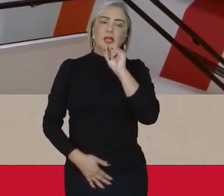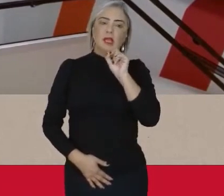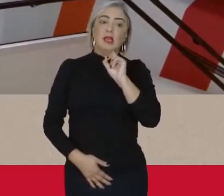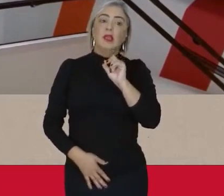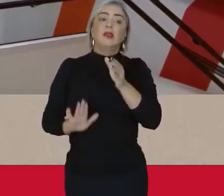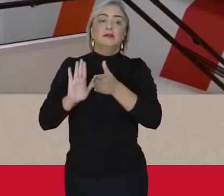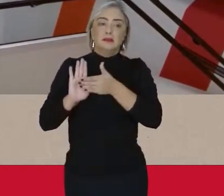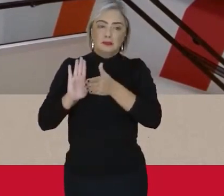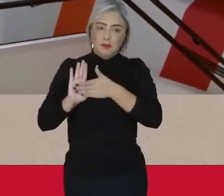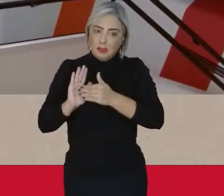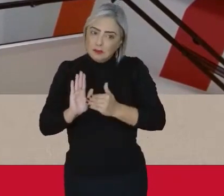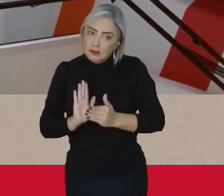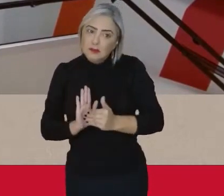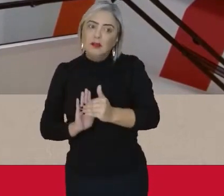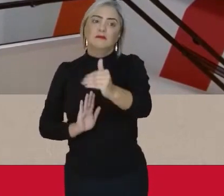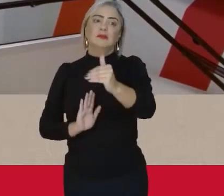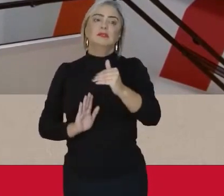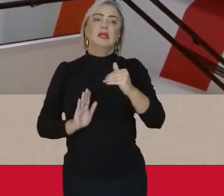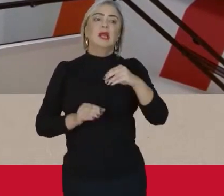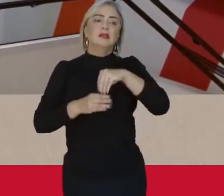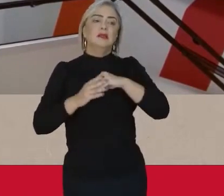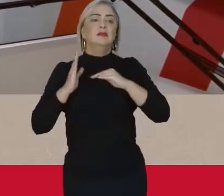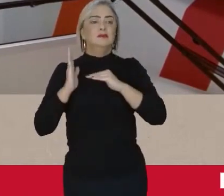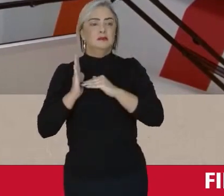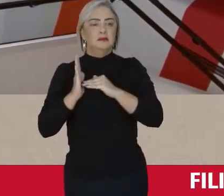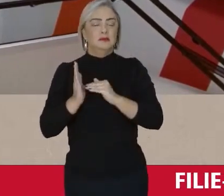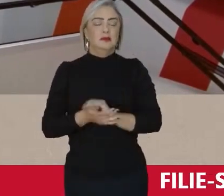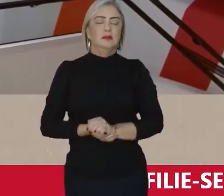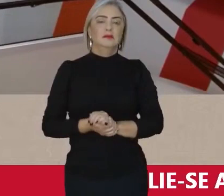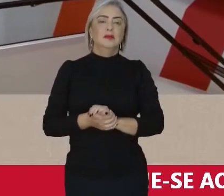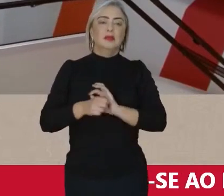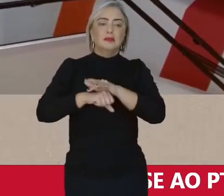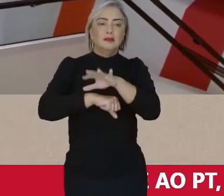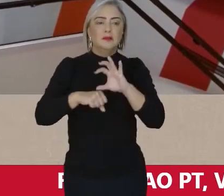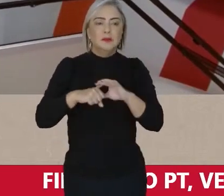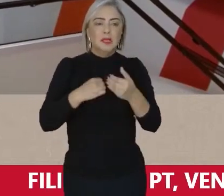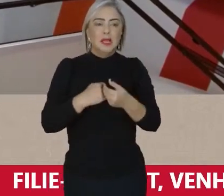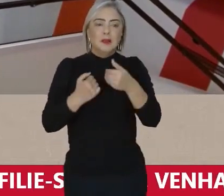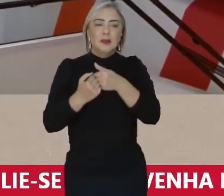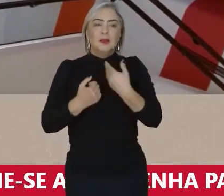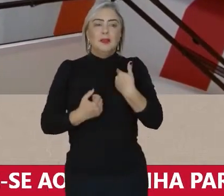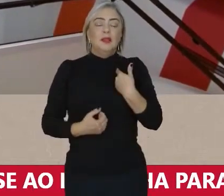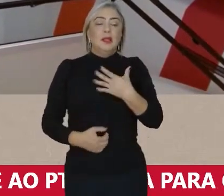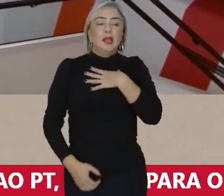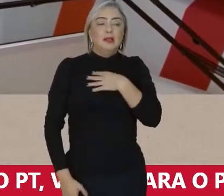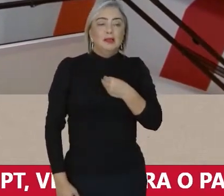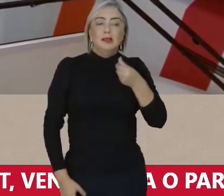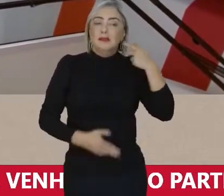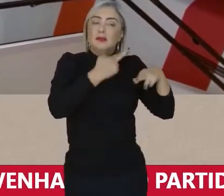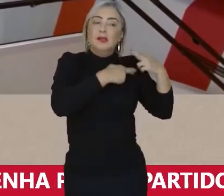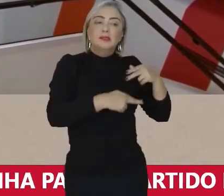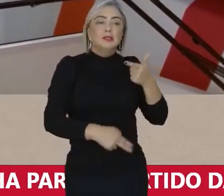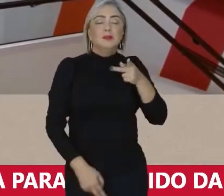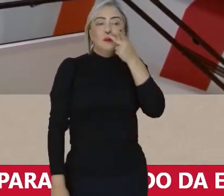essas matérias possam andar no Senado Federal. Essa pandemia oculta, né, da orfandade causada